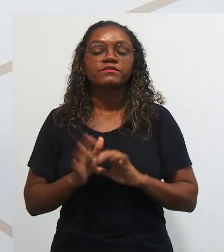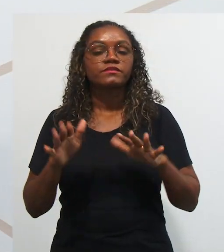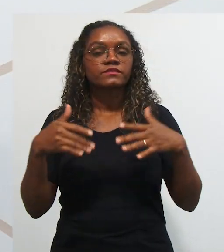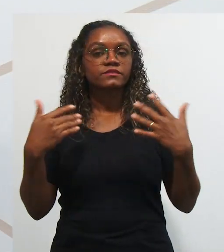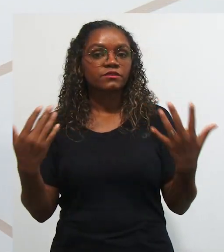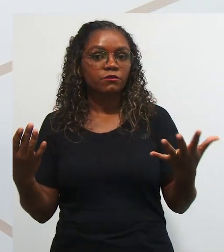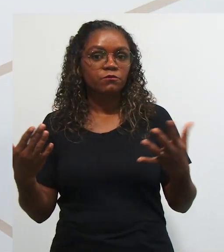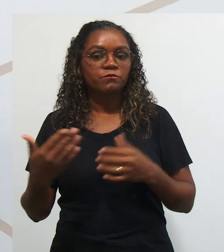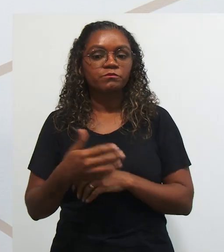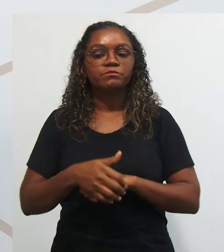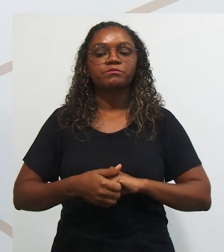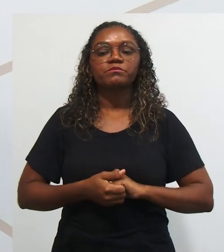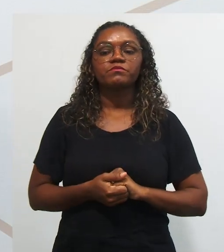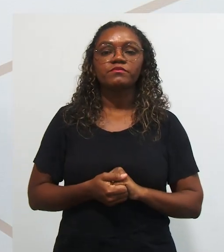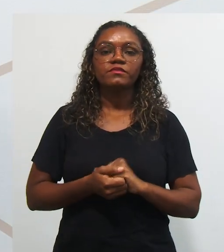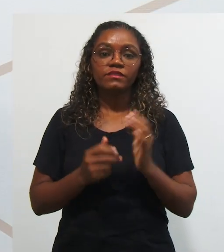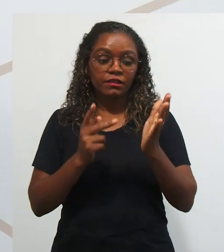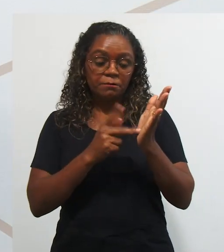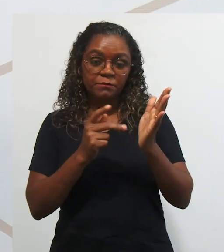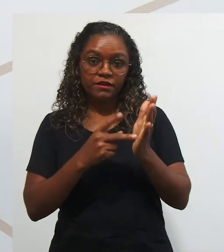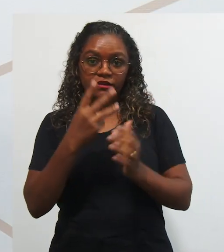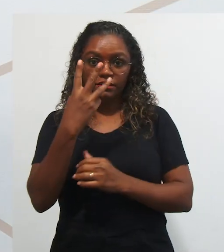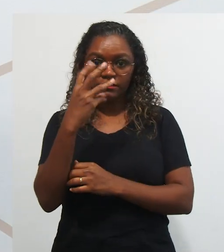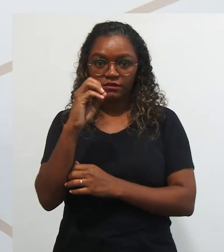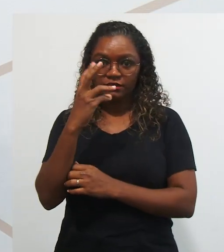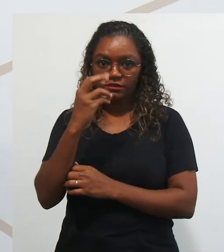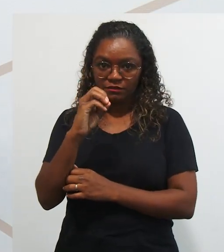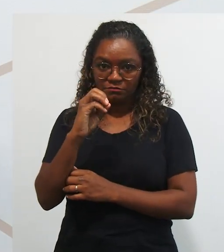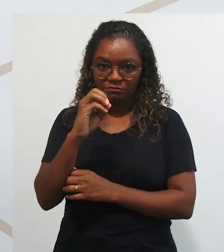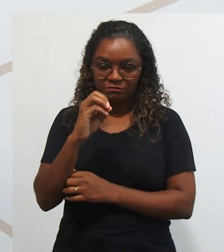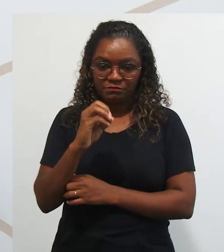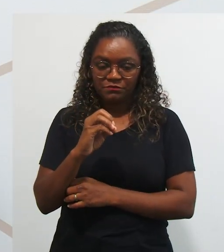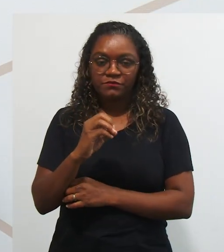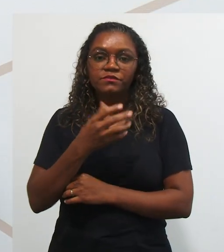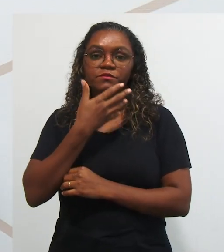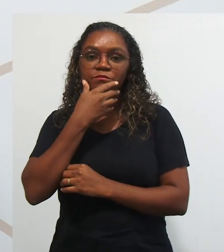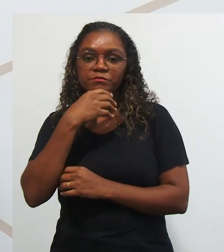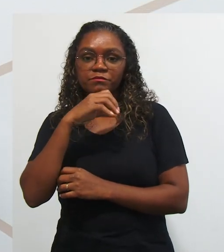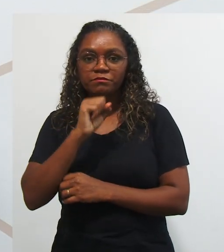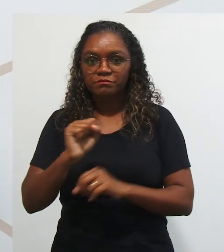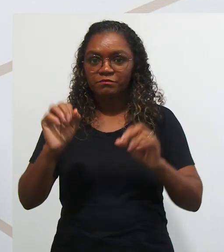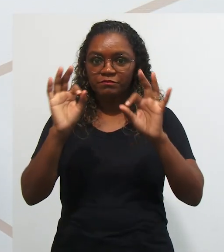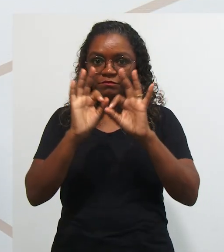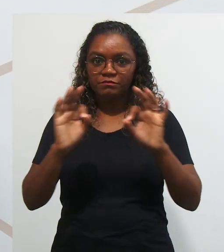O item 1.2, lá na página 30, Paulo Freire fala assim: